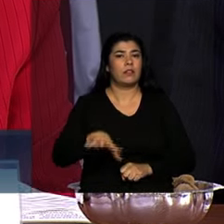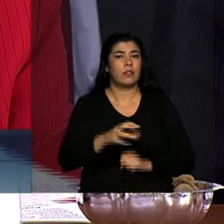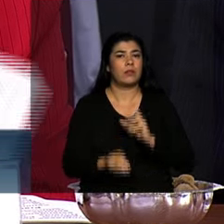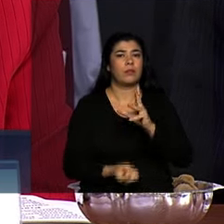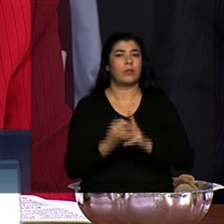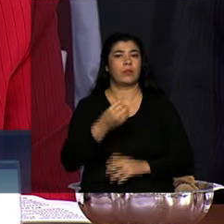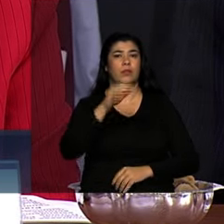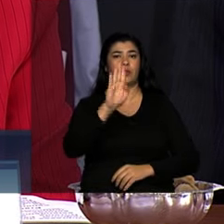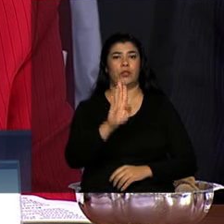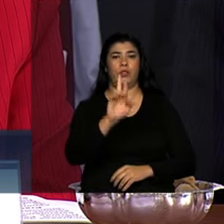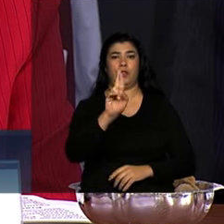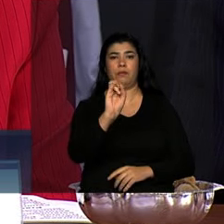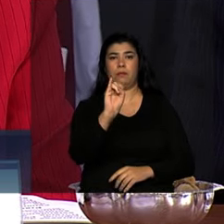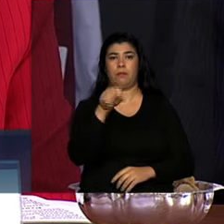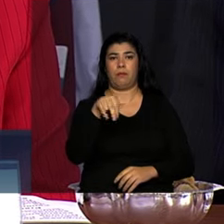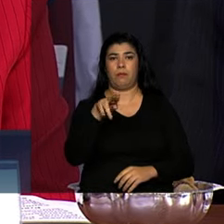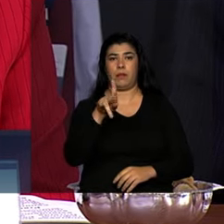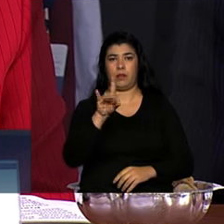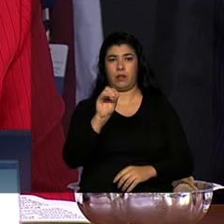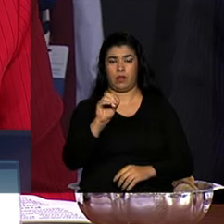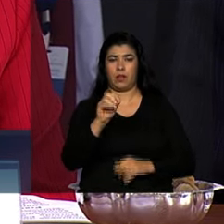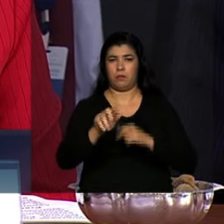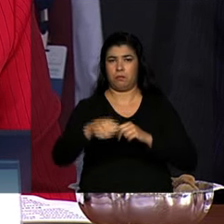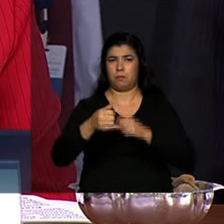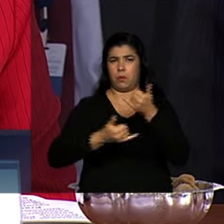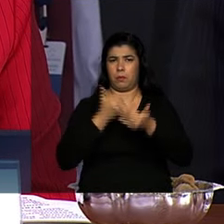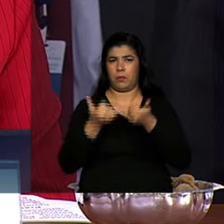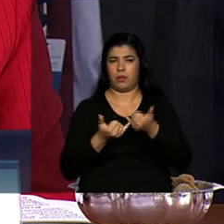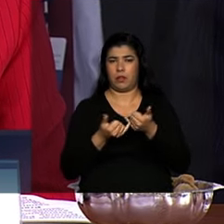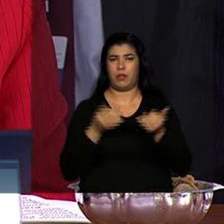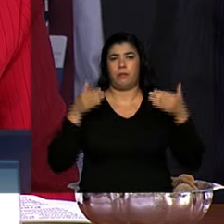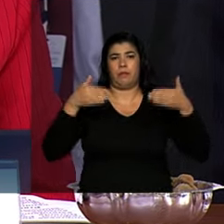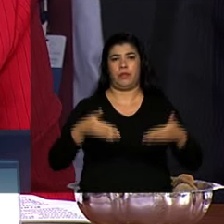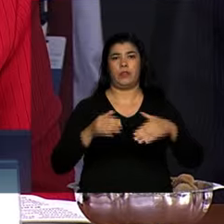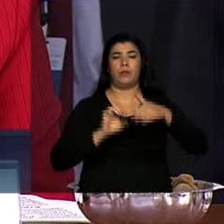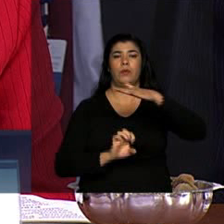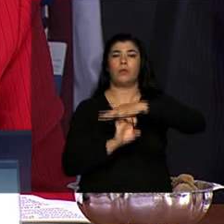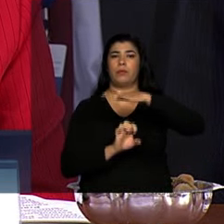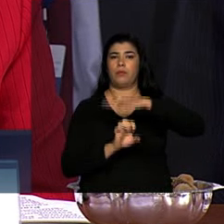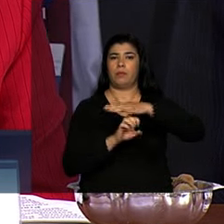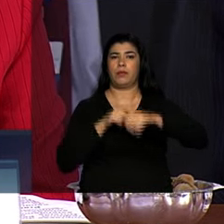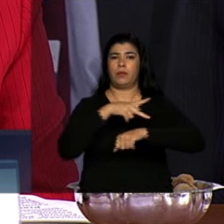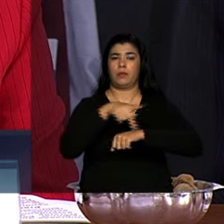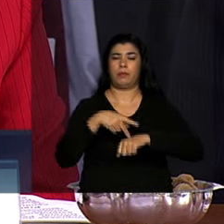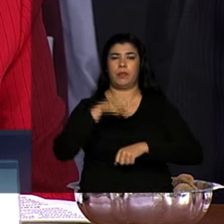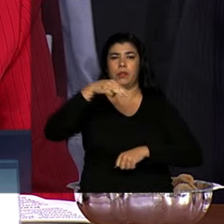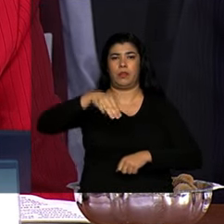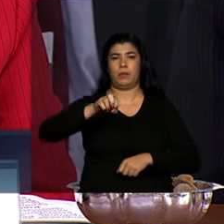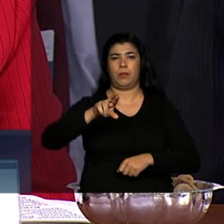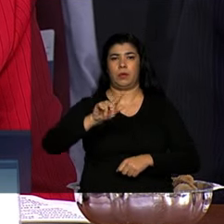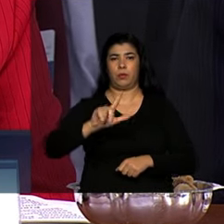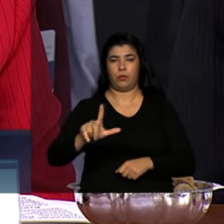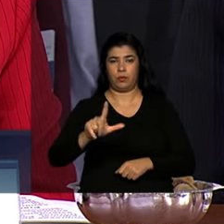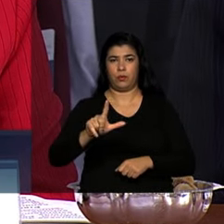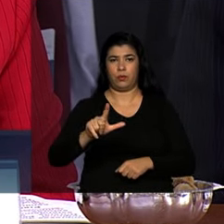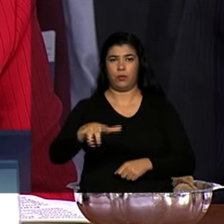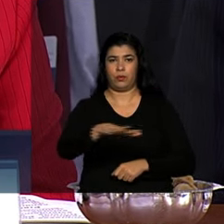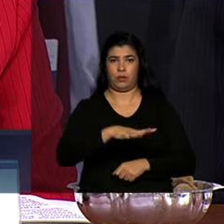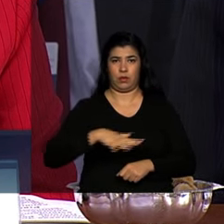2010, a participação de empresas do Mercosul no mercado regional passou